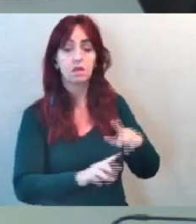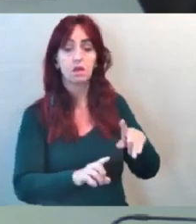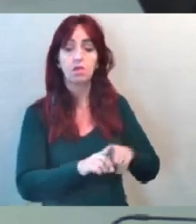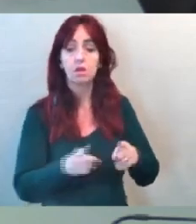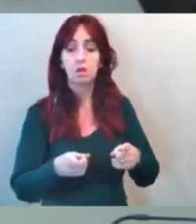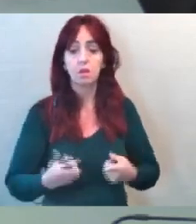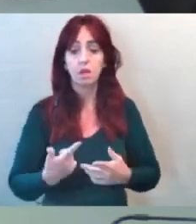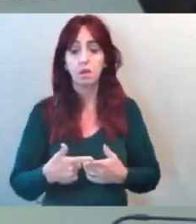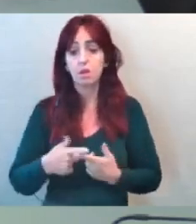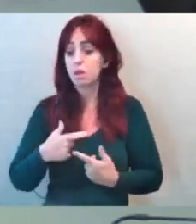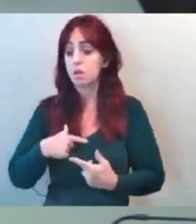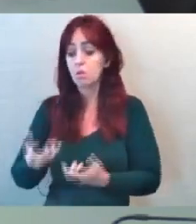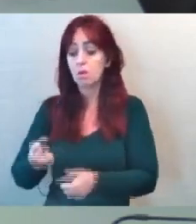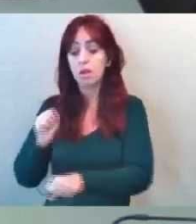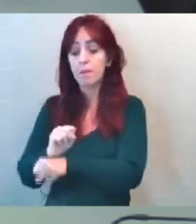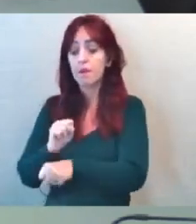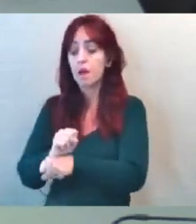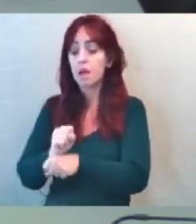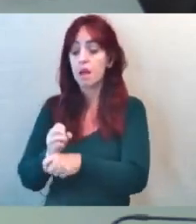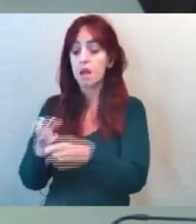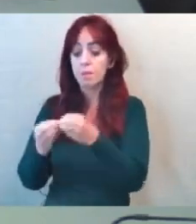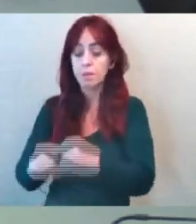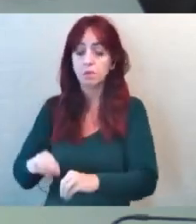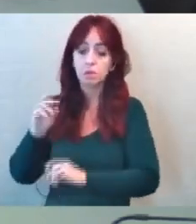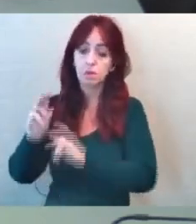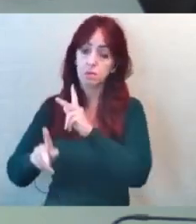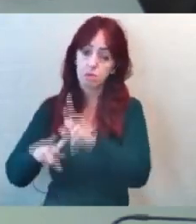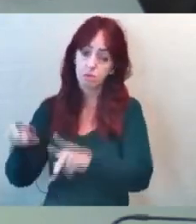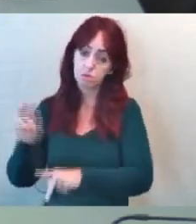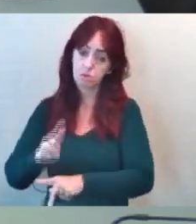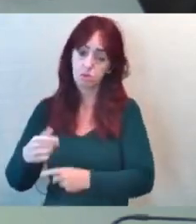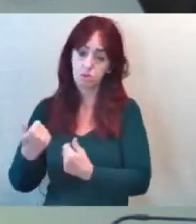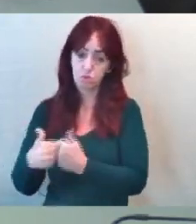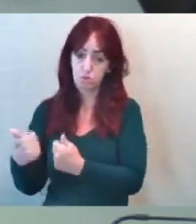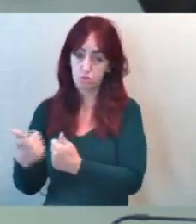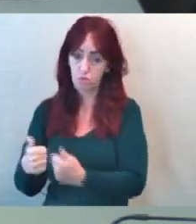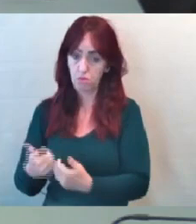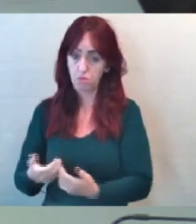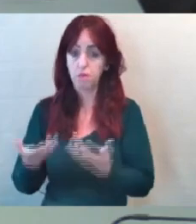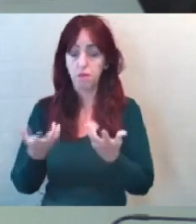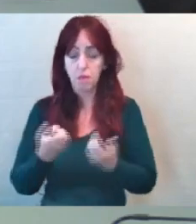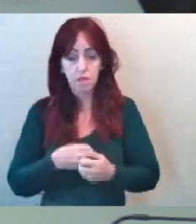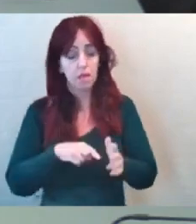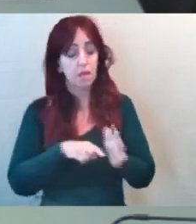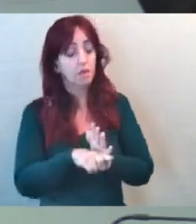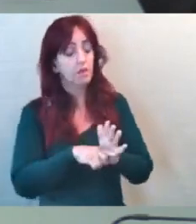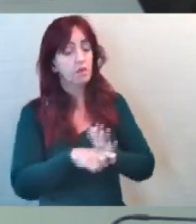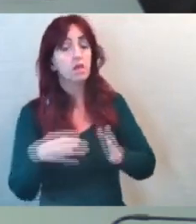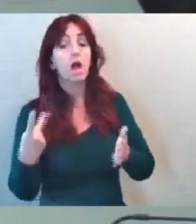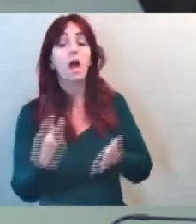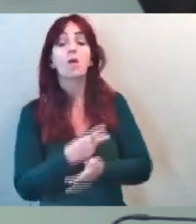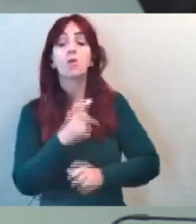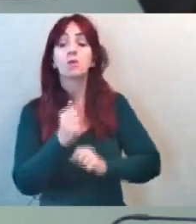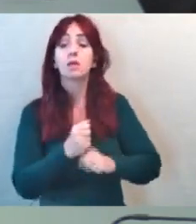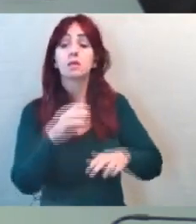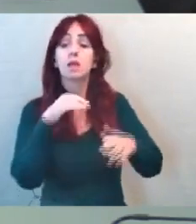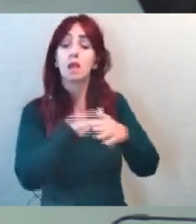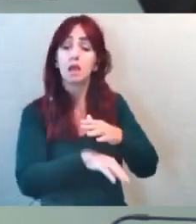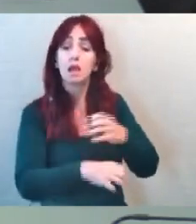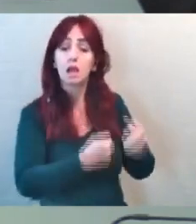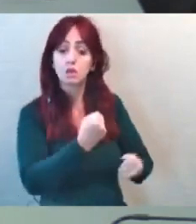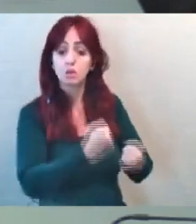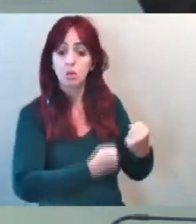e prejudicar os usuários. A gente quer que essa fiscalização aconteça nas garagens. Quando a gente chega lá, a gente não consegue